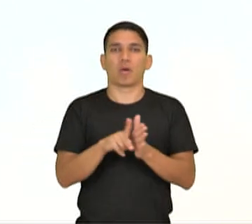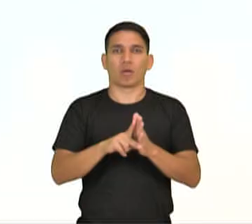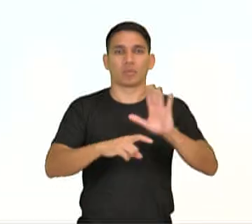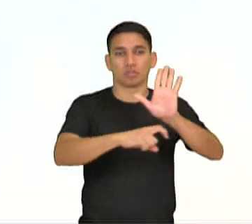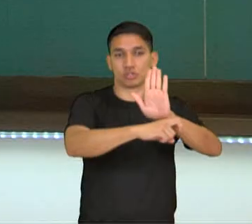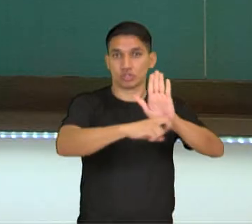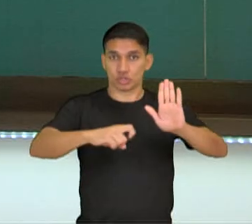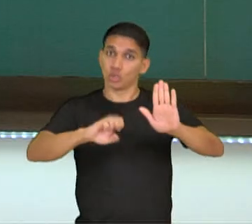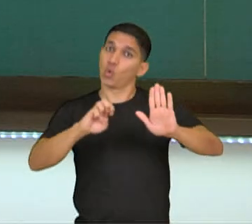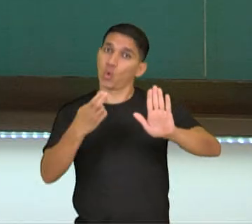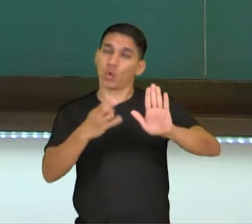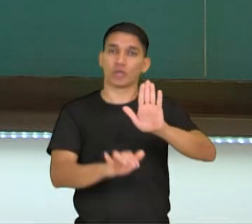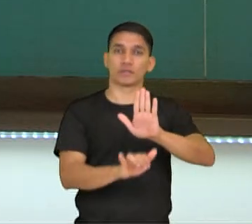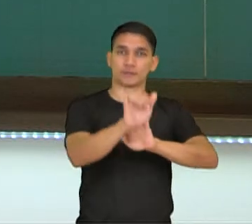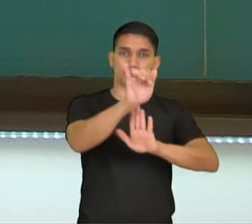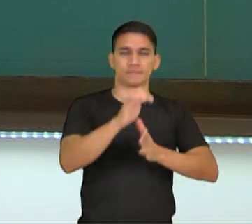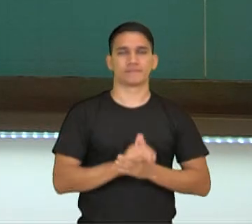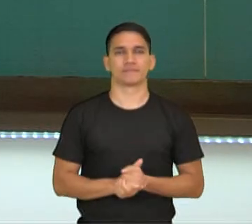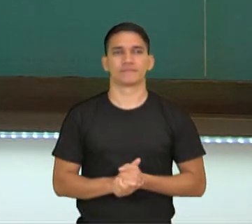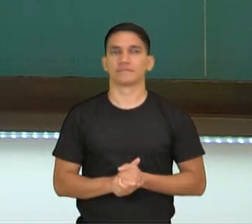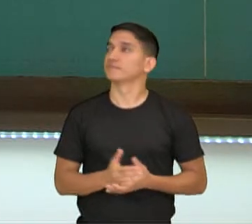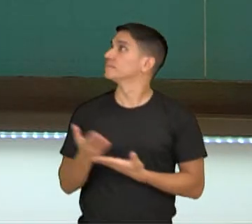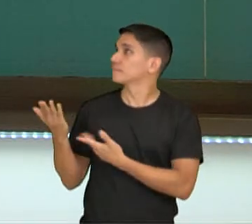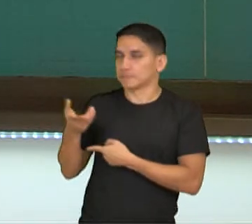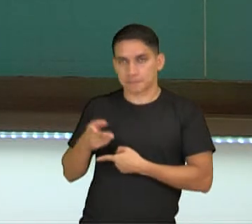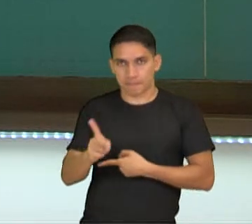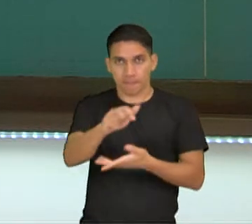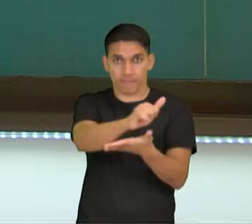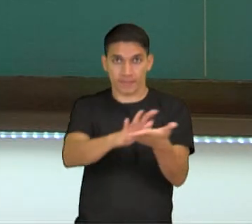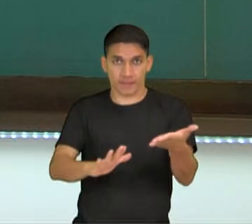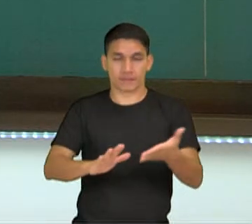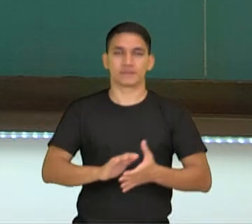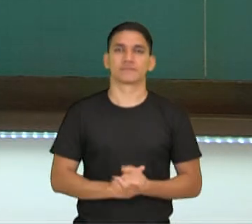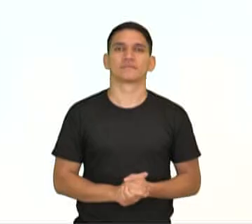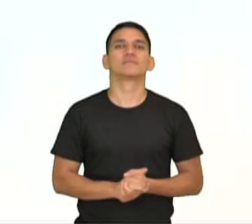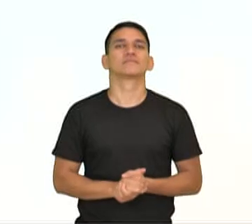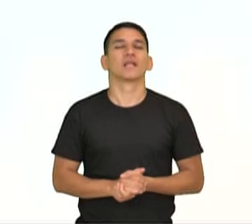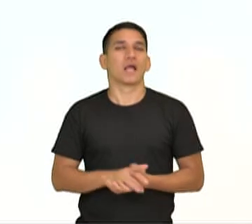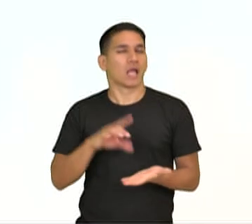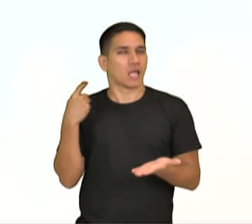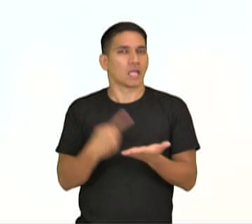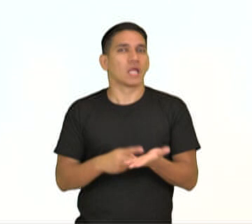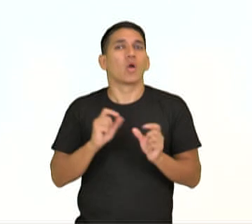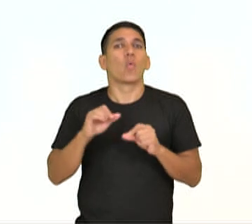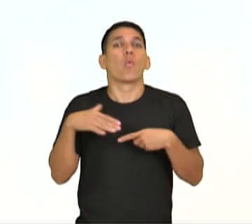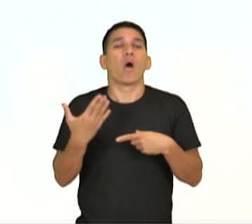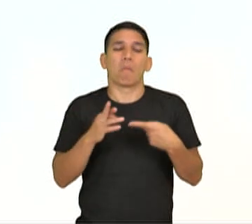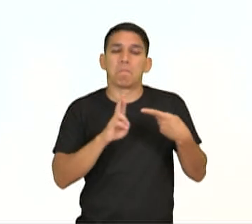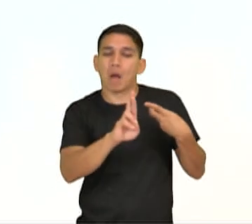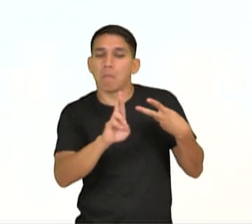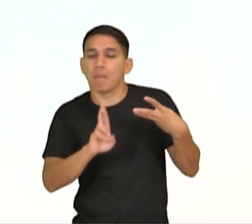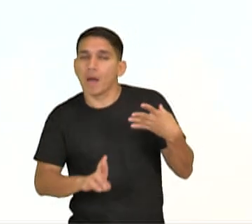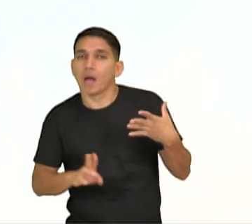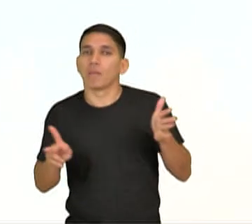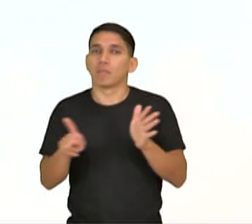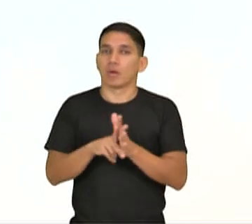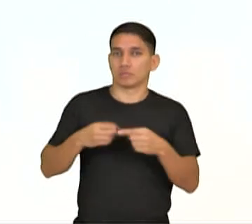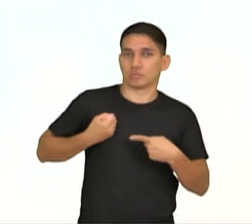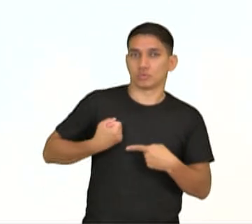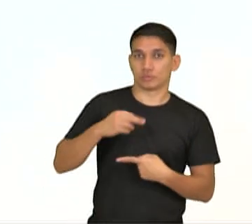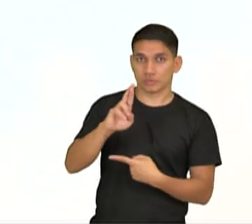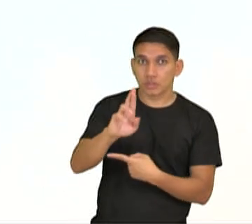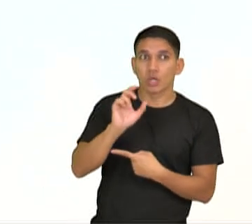a imagem. Então, vamos lá para mais uma atividade aqui. Então, determine os valores, né, reais para